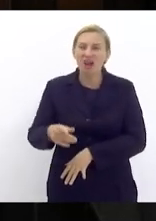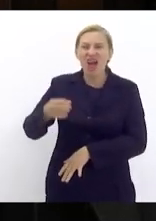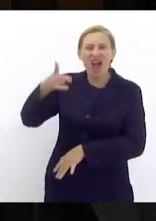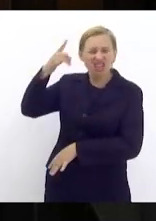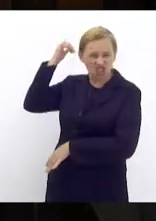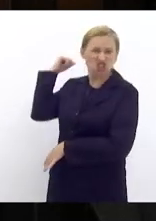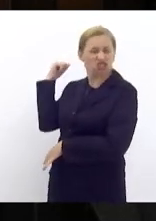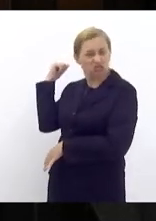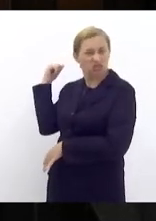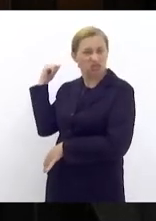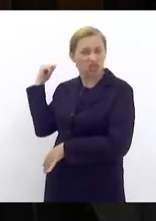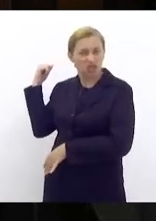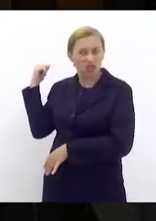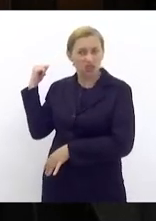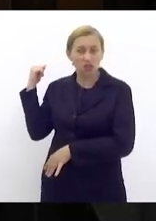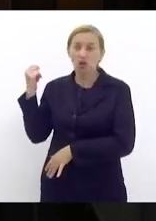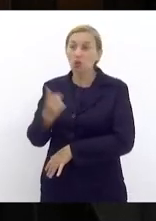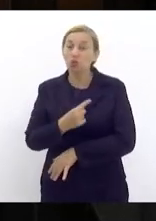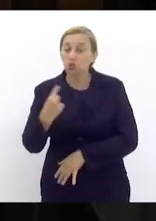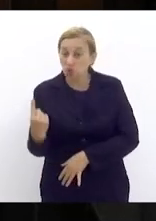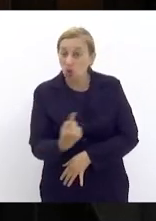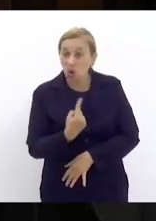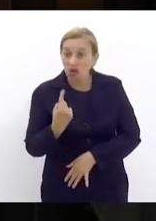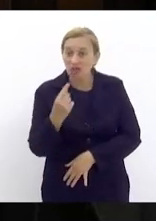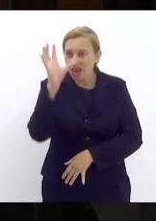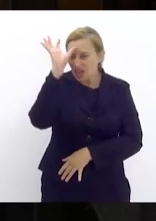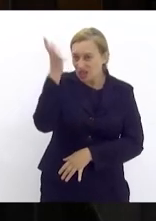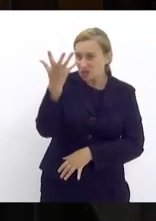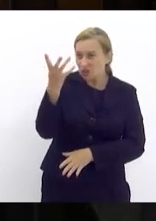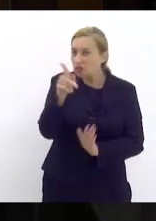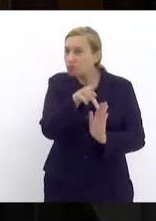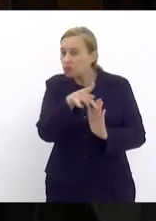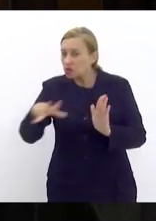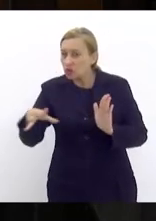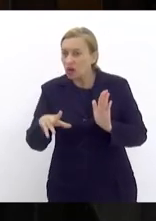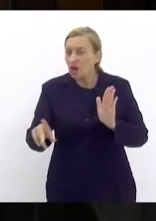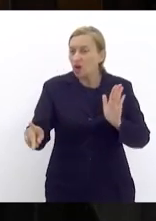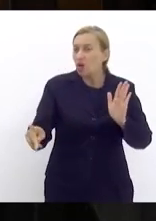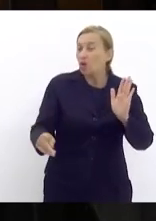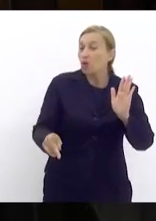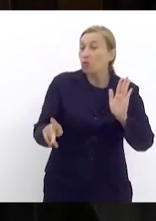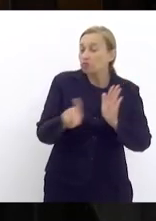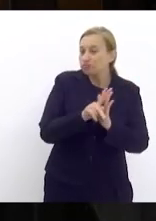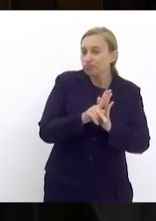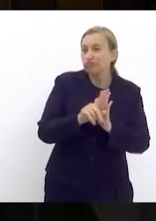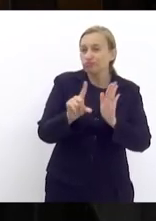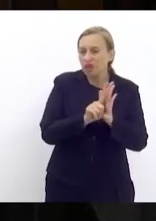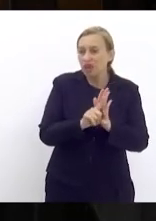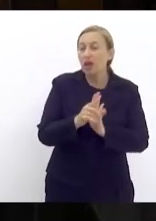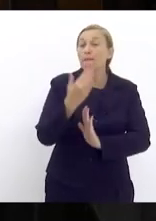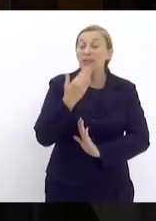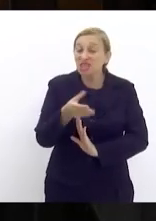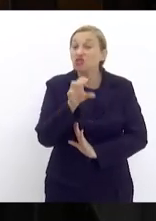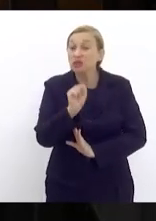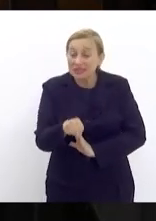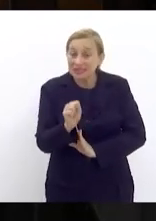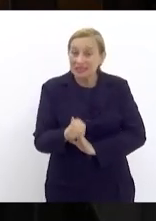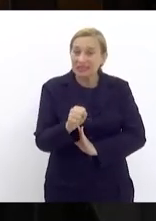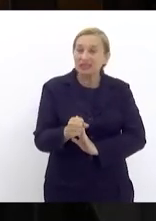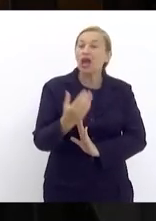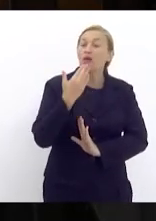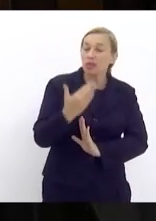atrás, que foi quando nós resolvemos protocolar um projeto de lei nessa casa, pedindo sim, pedindo